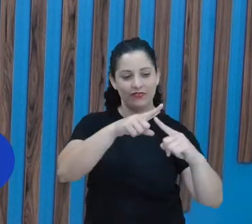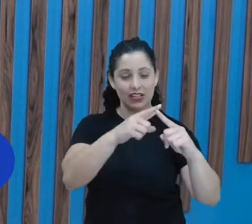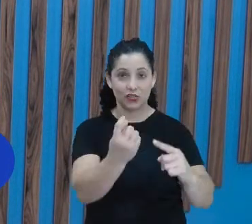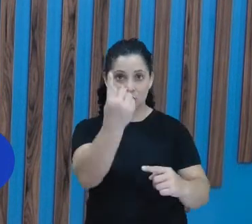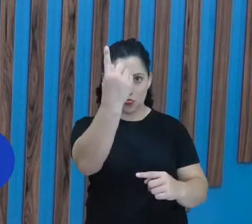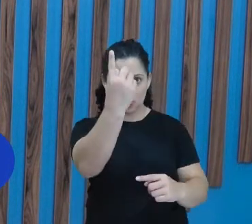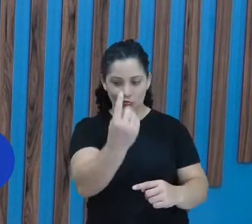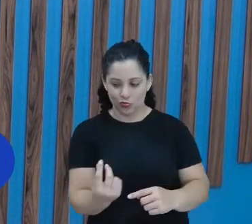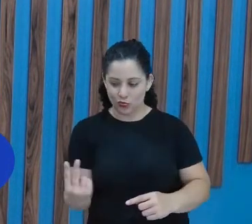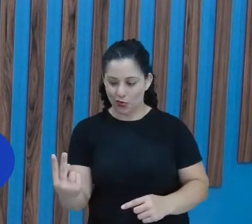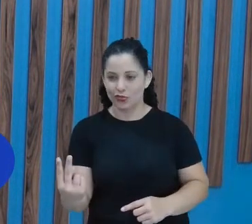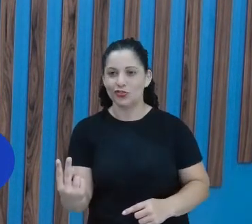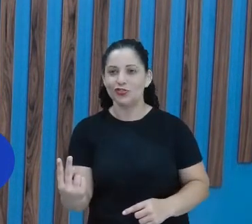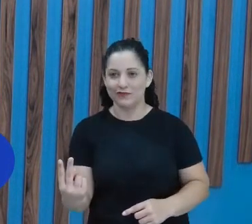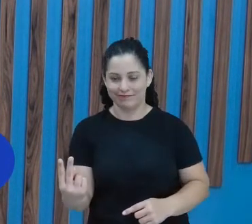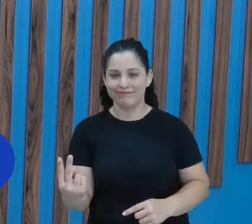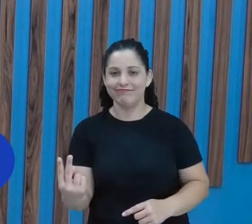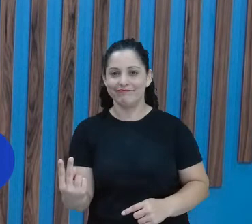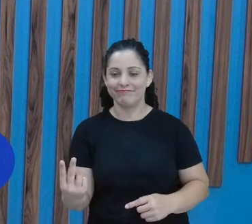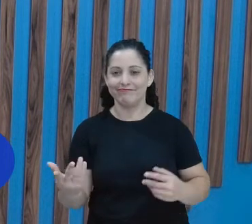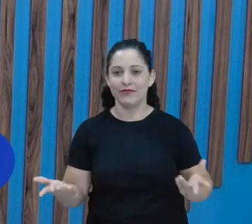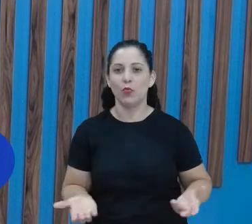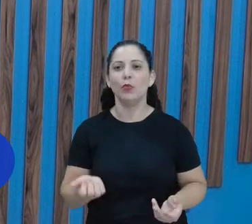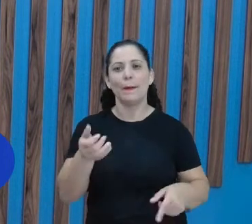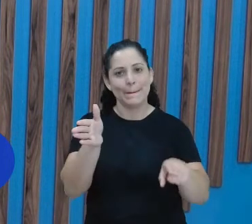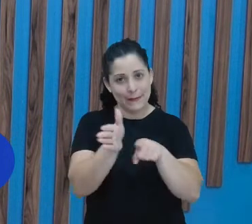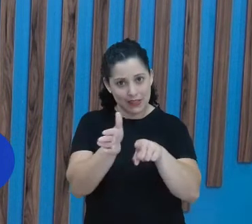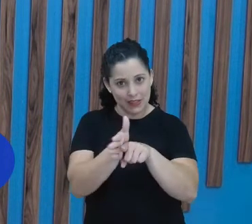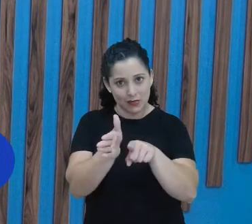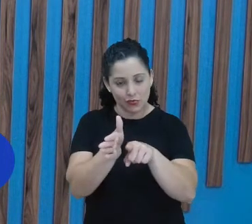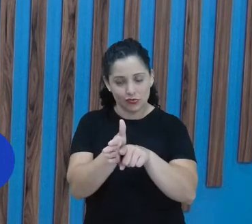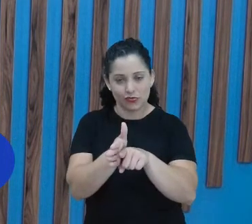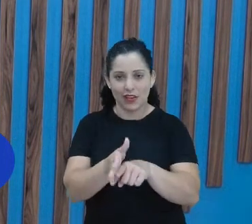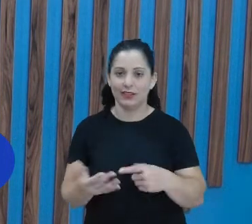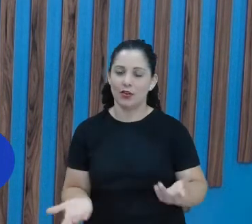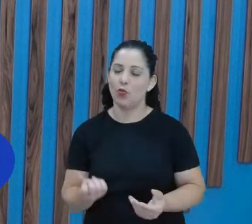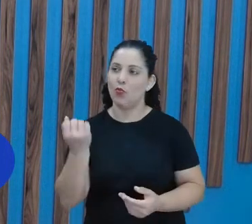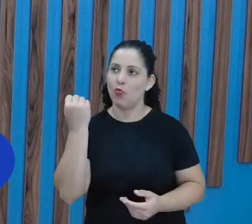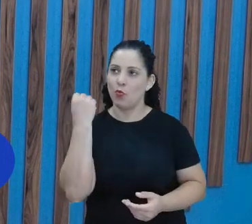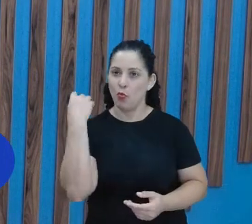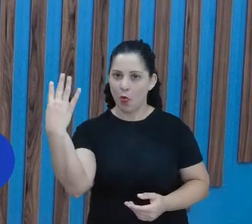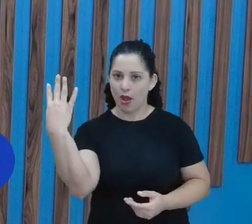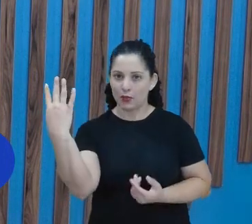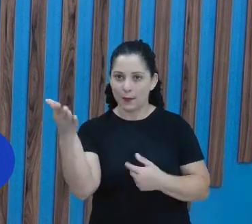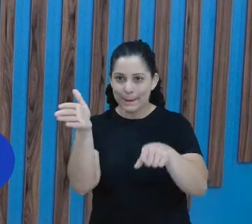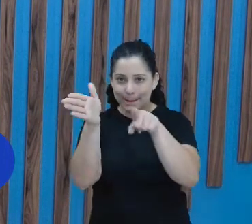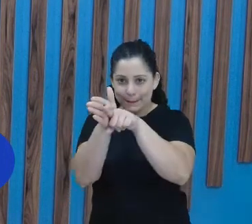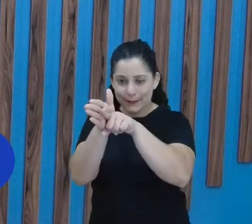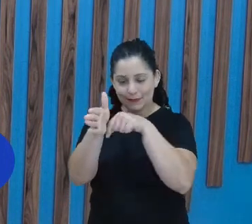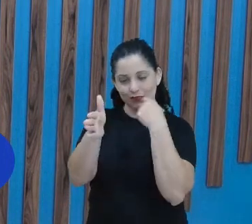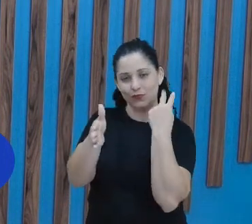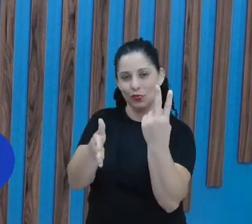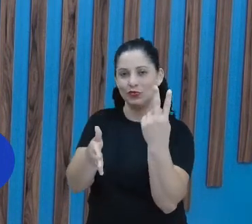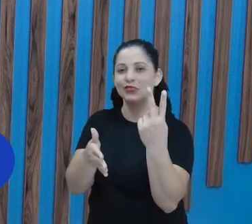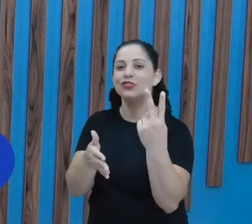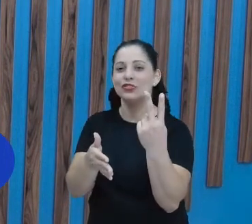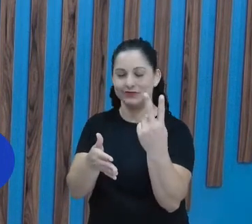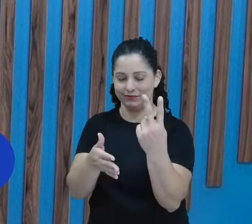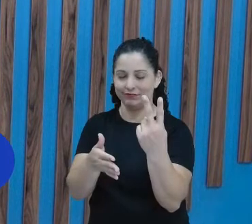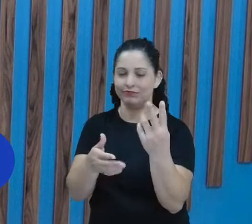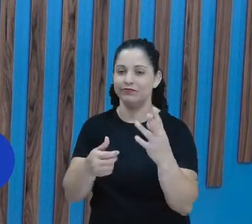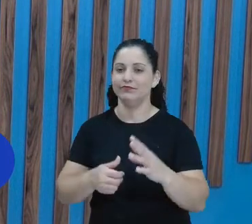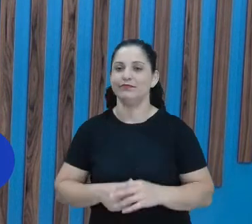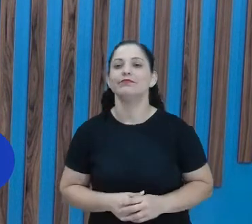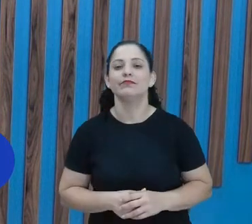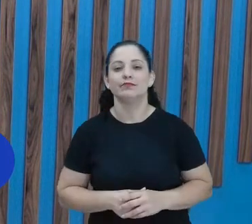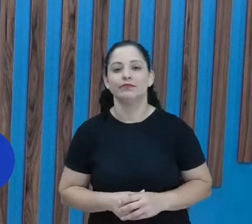que vai dar 2, E repete o sinal de menos aqui, ó. Se for mais, eu coloco mais. Como aqui é menos, eu boto